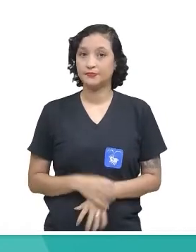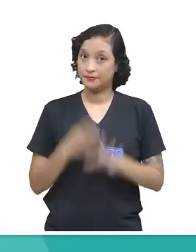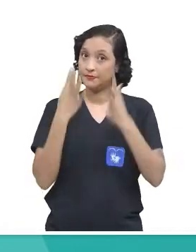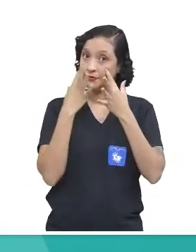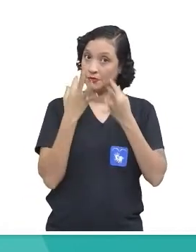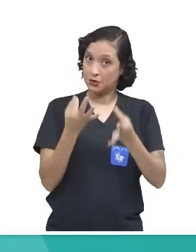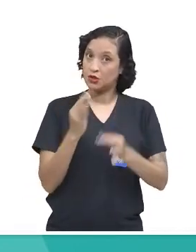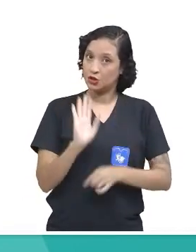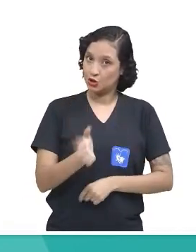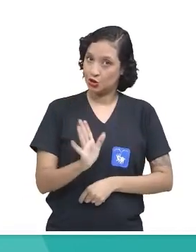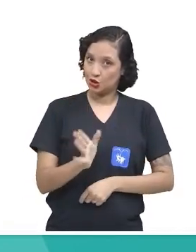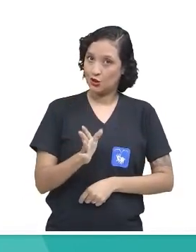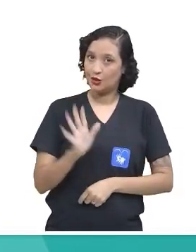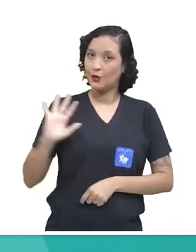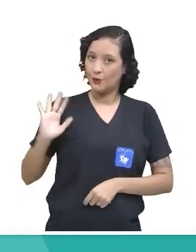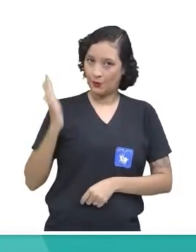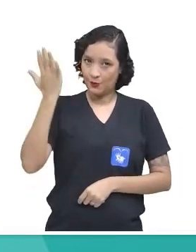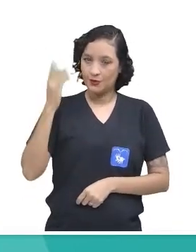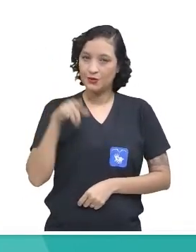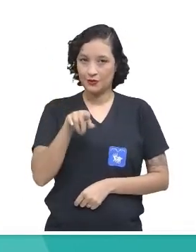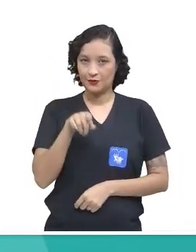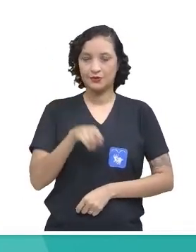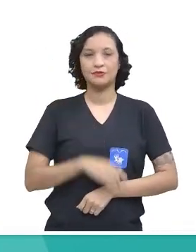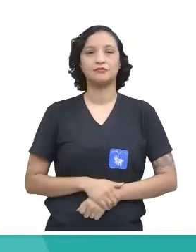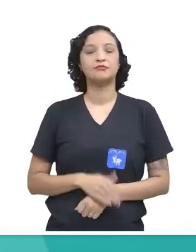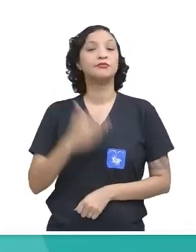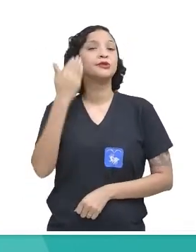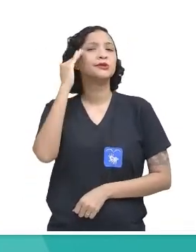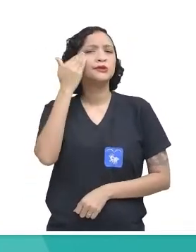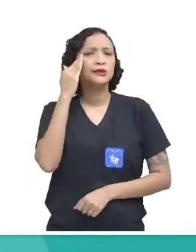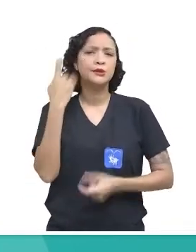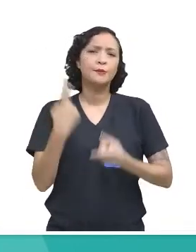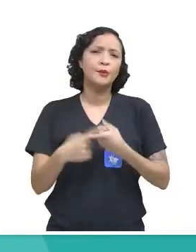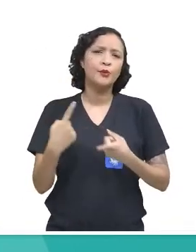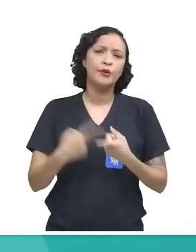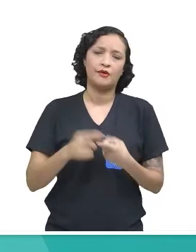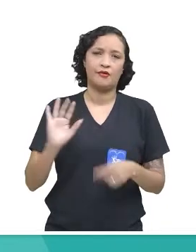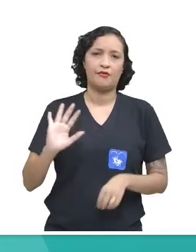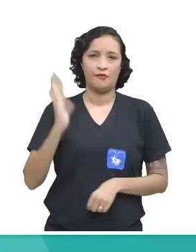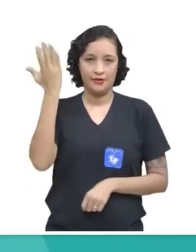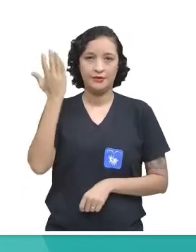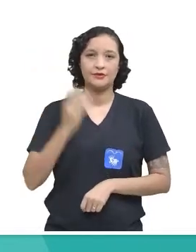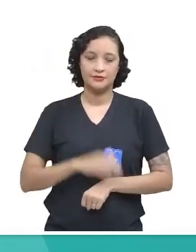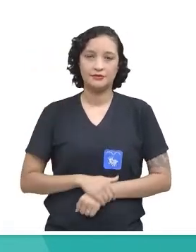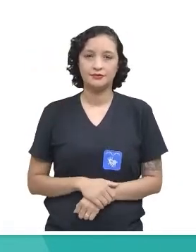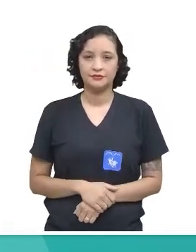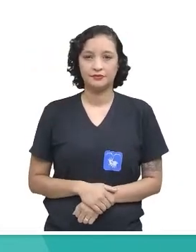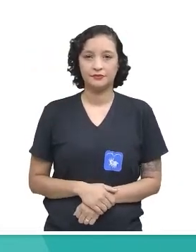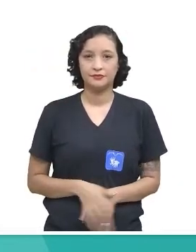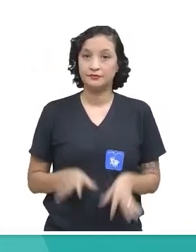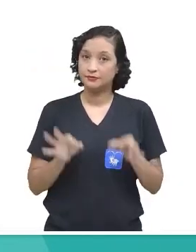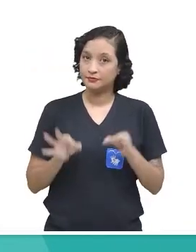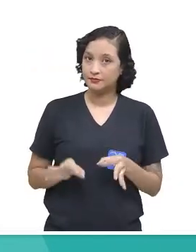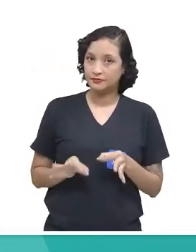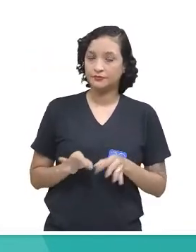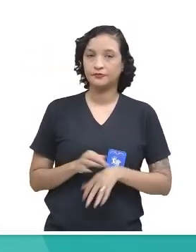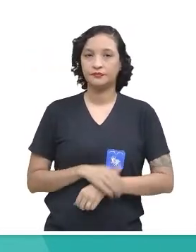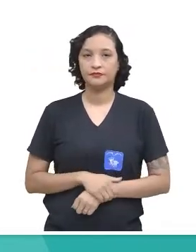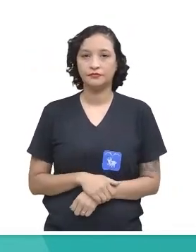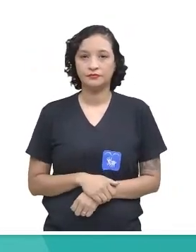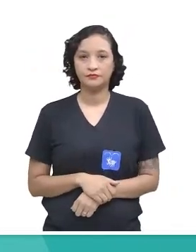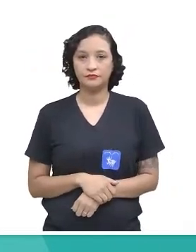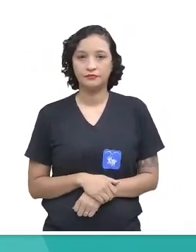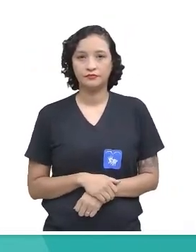atenção? Já aconteceu com vocês? Então vamos entender por que isso acontece. Certo? Então, são